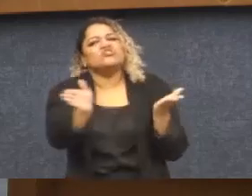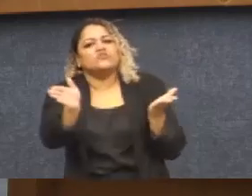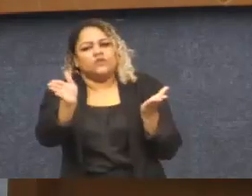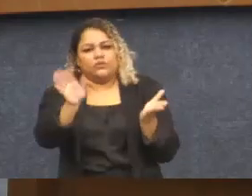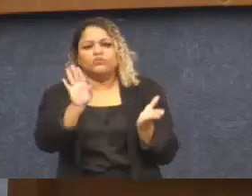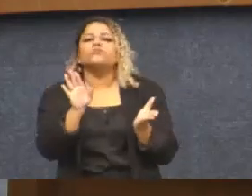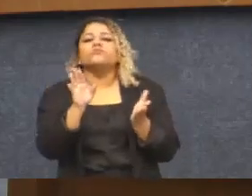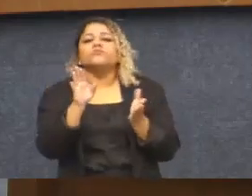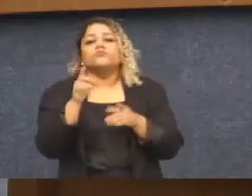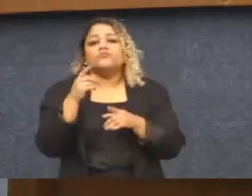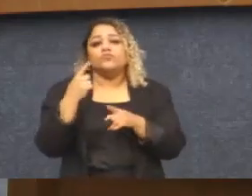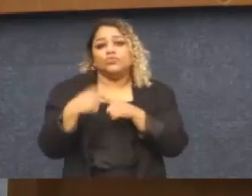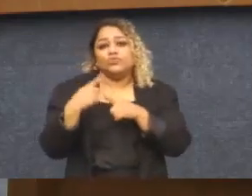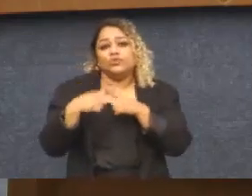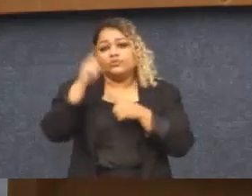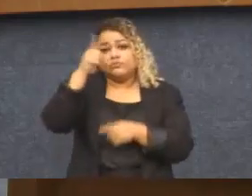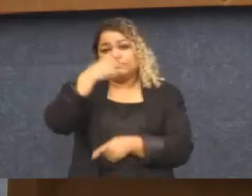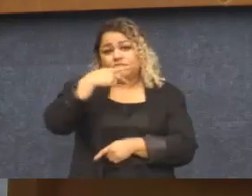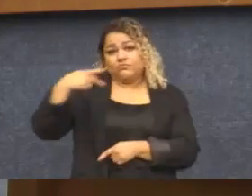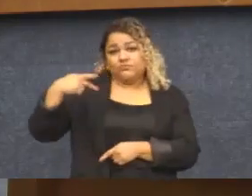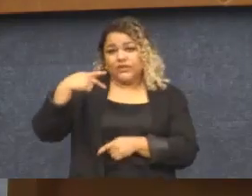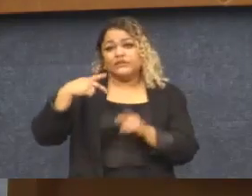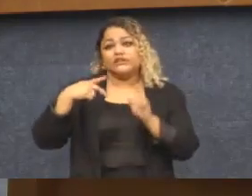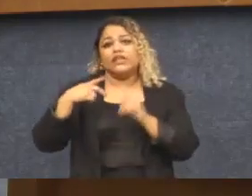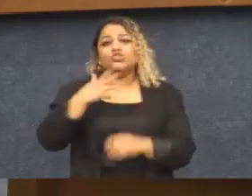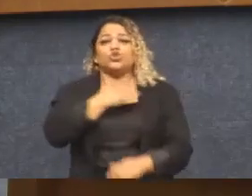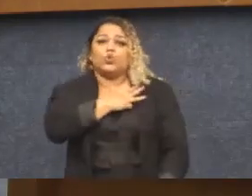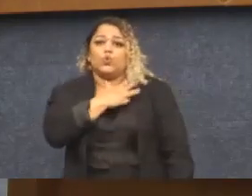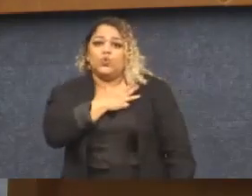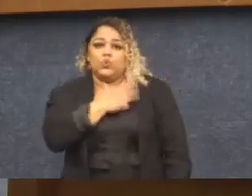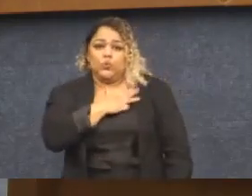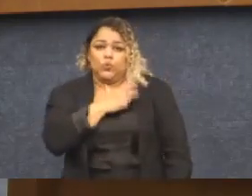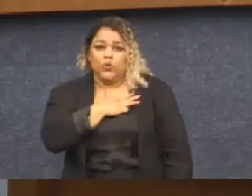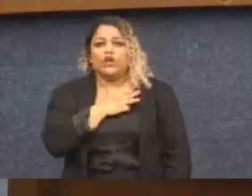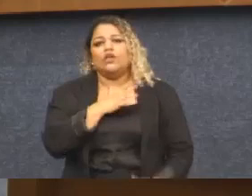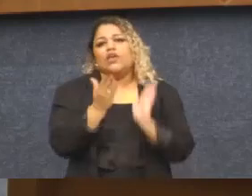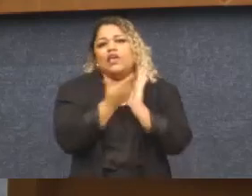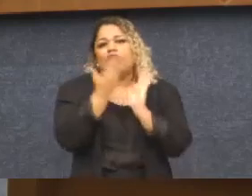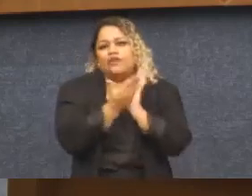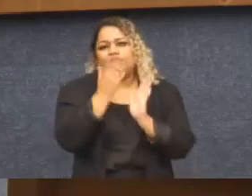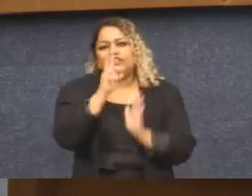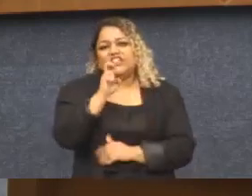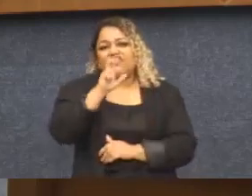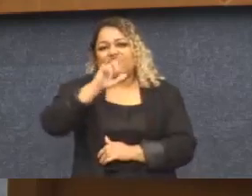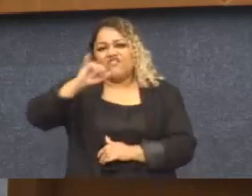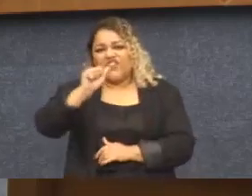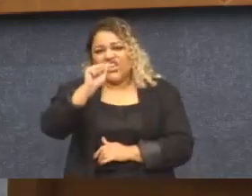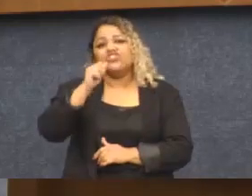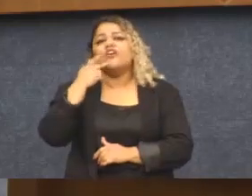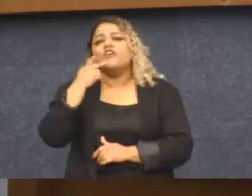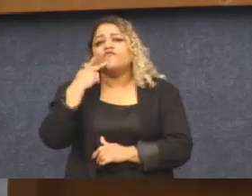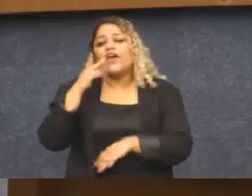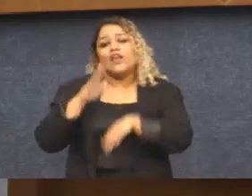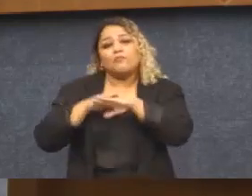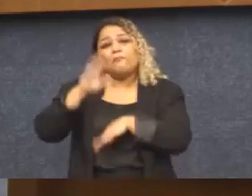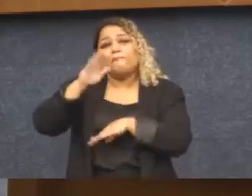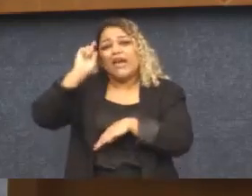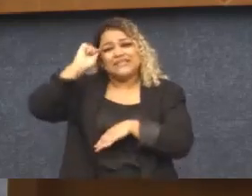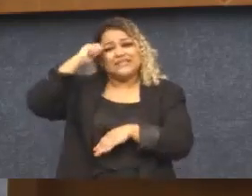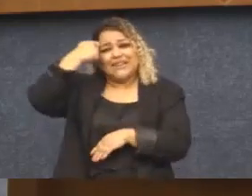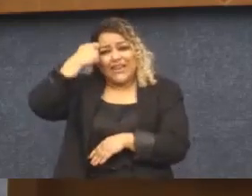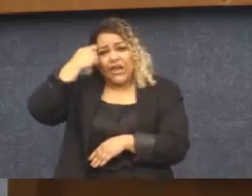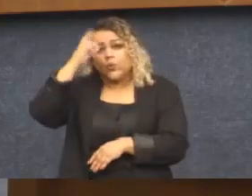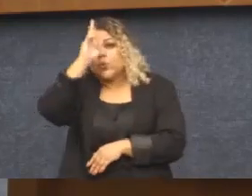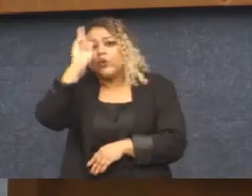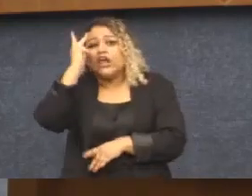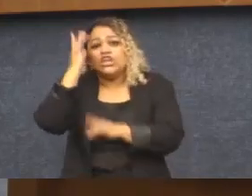que o próprio presidente Lula, citado na Veja, está sendo considerado o presidente mais negro da história do Brasil. Que